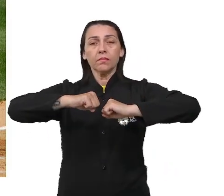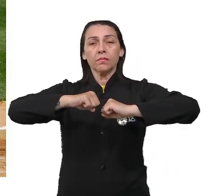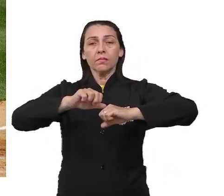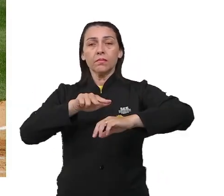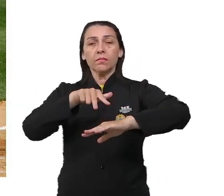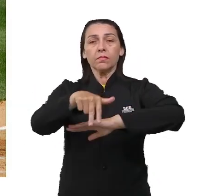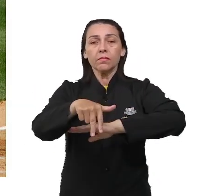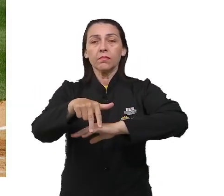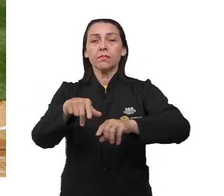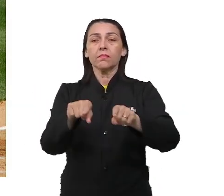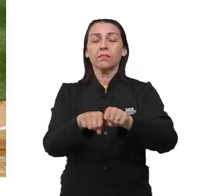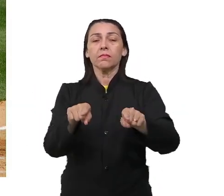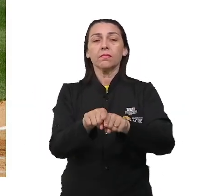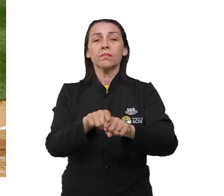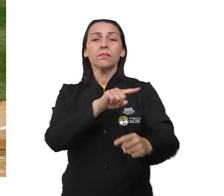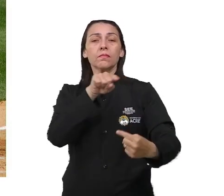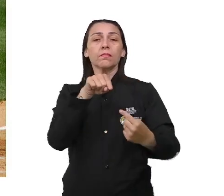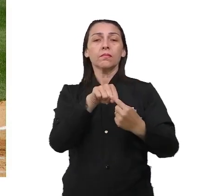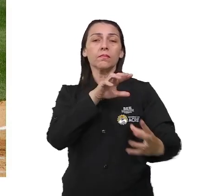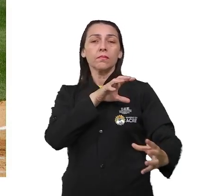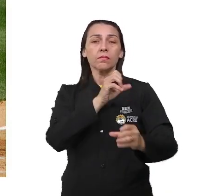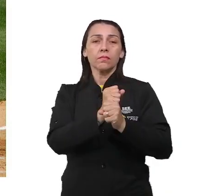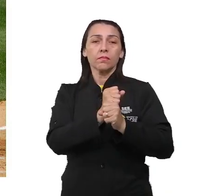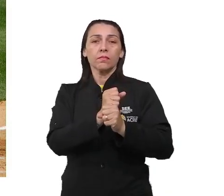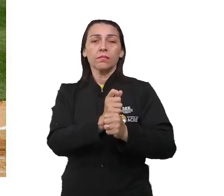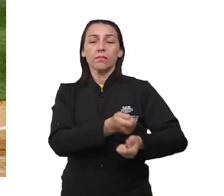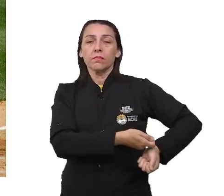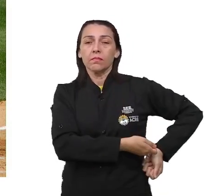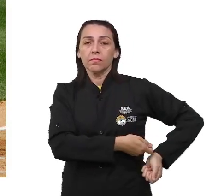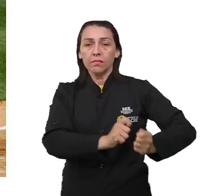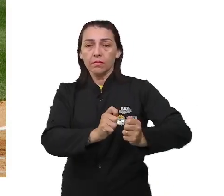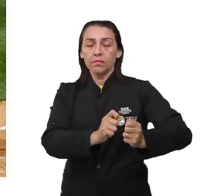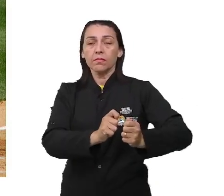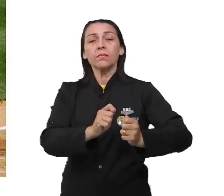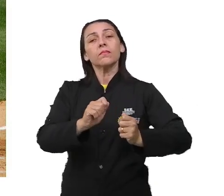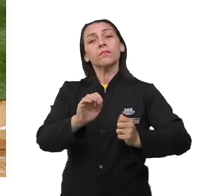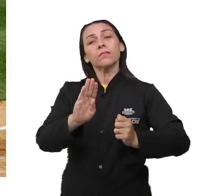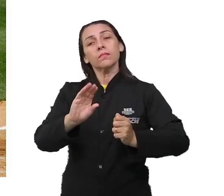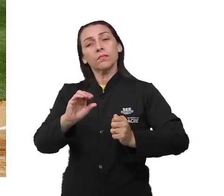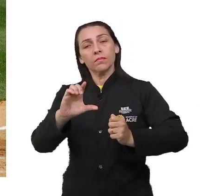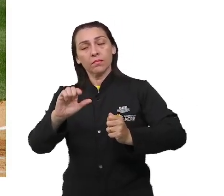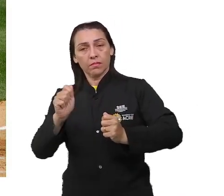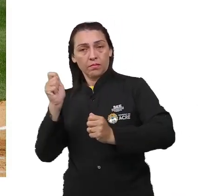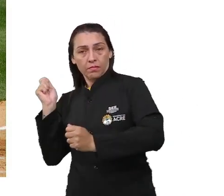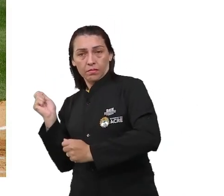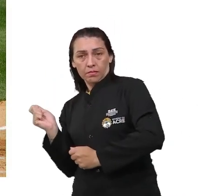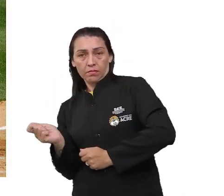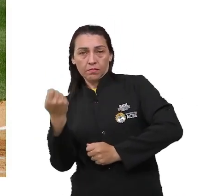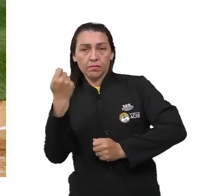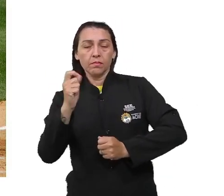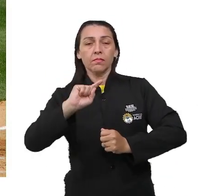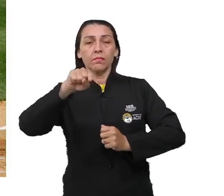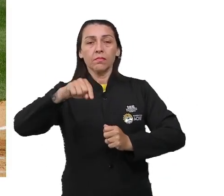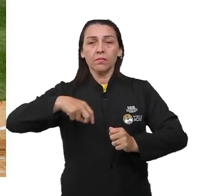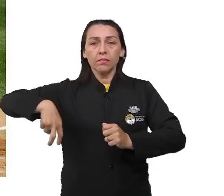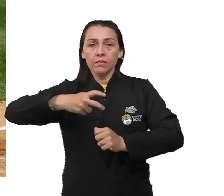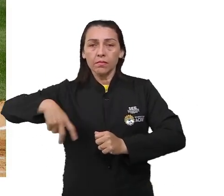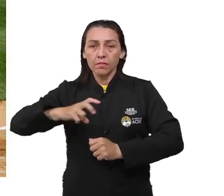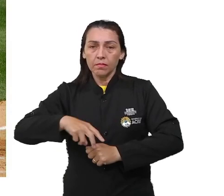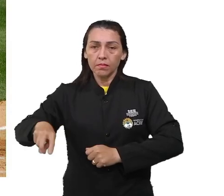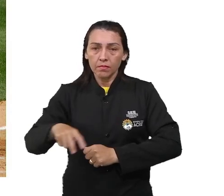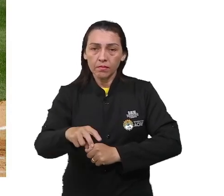O objetivo é pontuar, batendo com um bastão em uma bola lançada e depois correr pelas